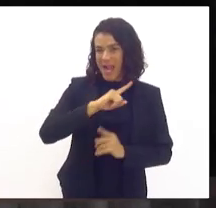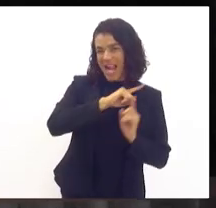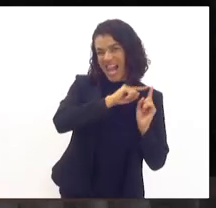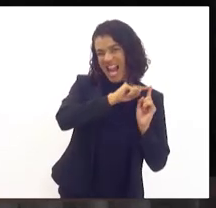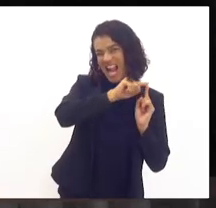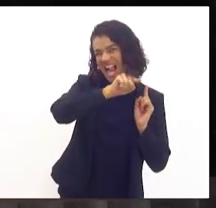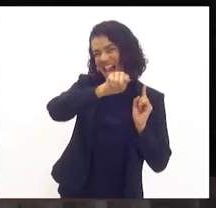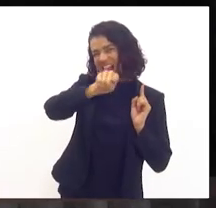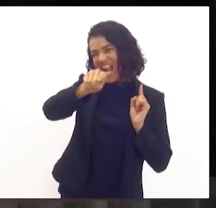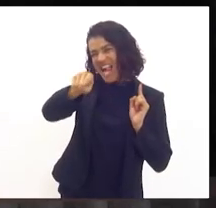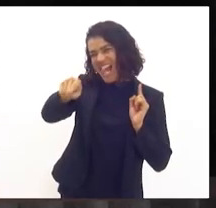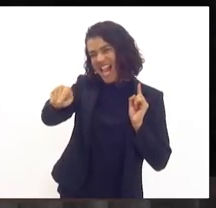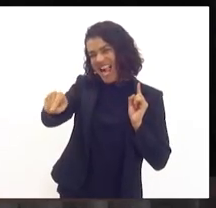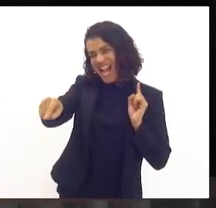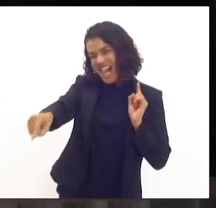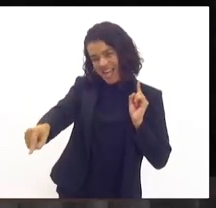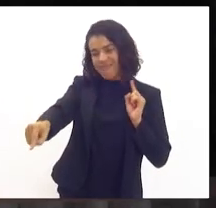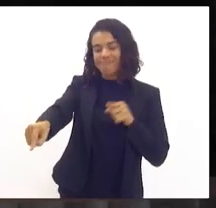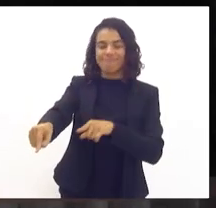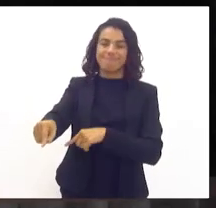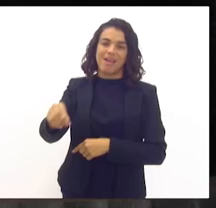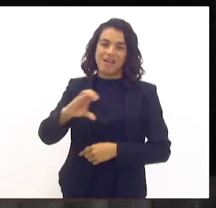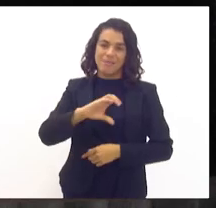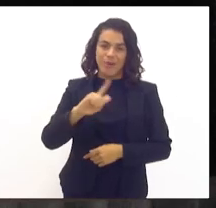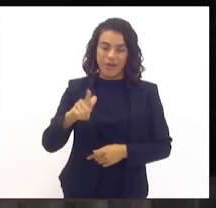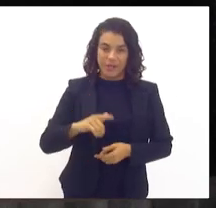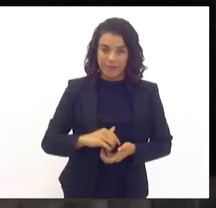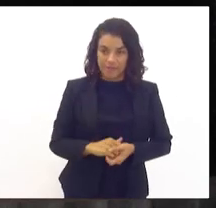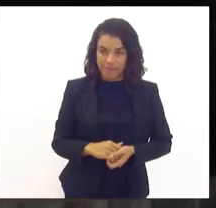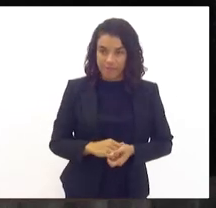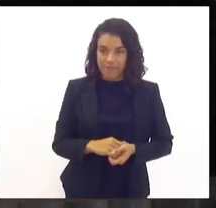toda pela Avenida Brasil. Então, Luiz Paulo,